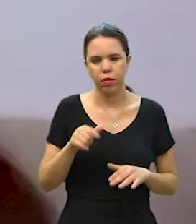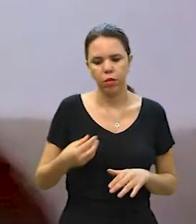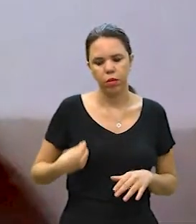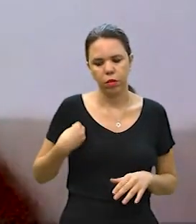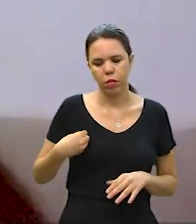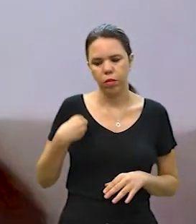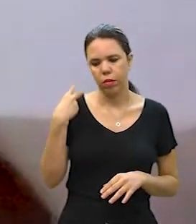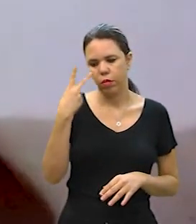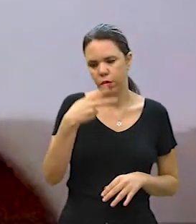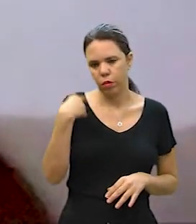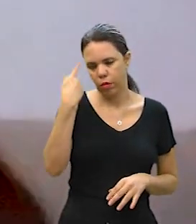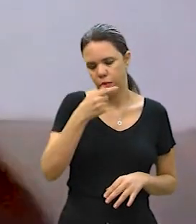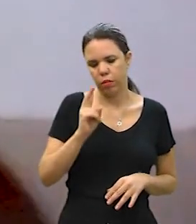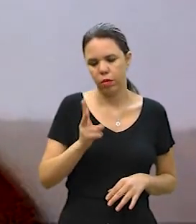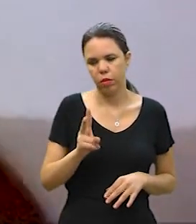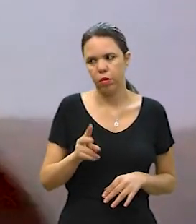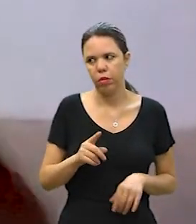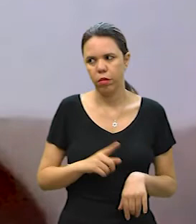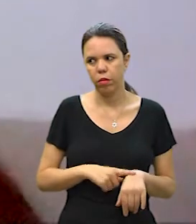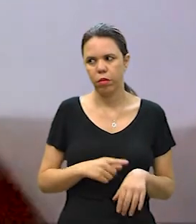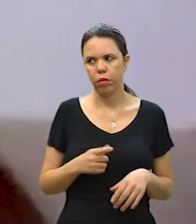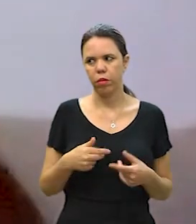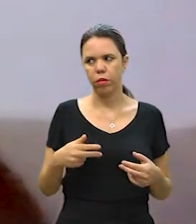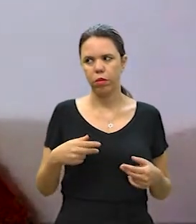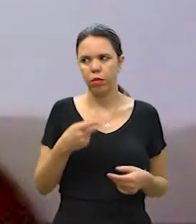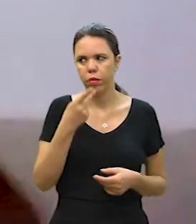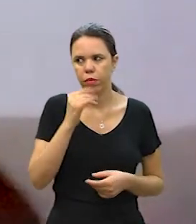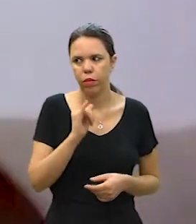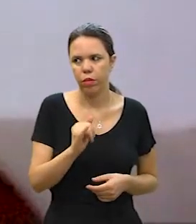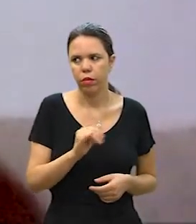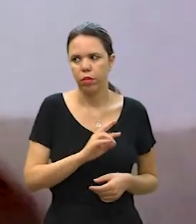24 horas, né, mas uma coisa, eu queria falar uma coisa que